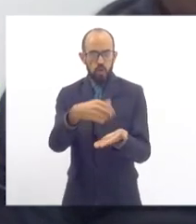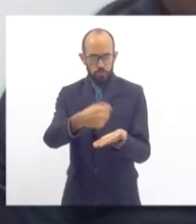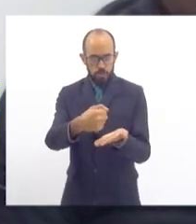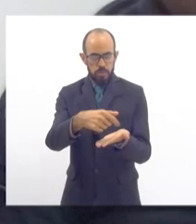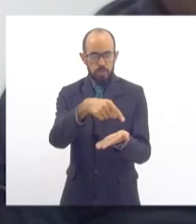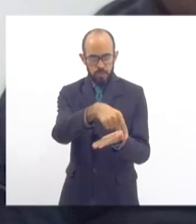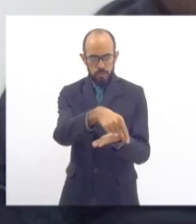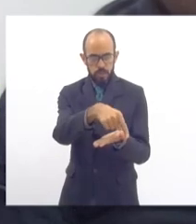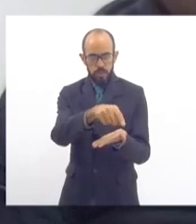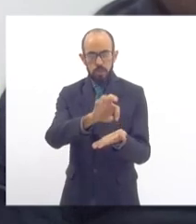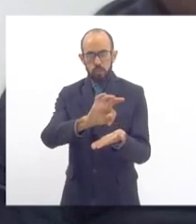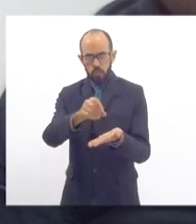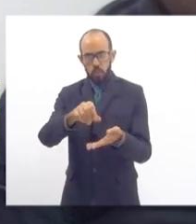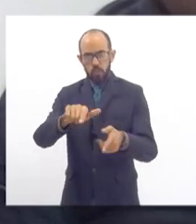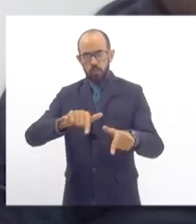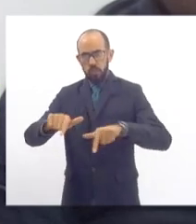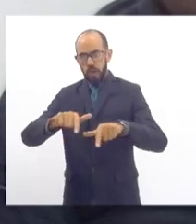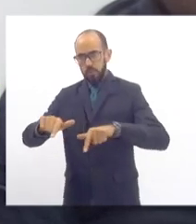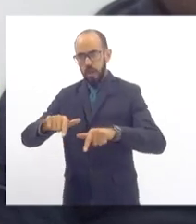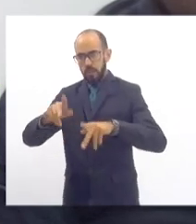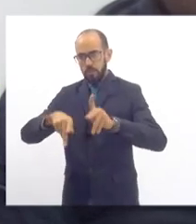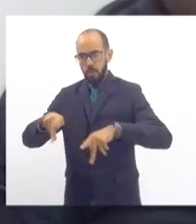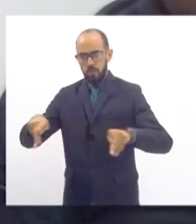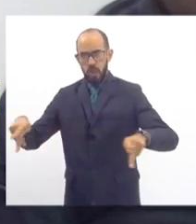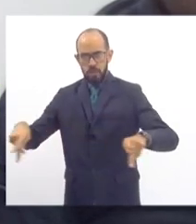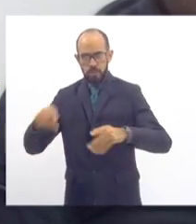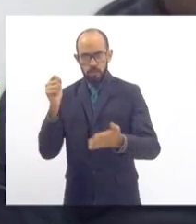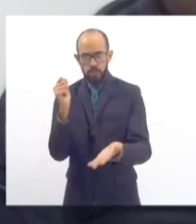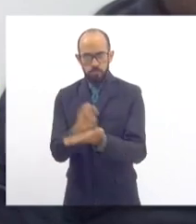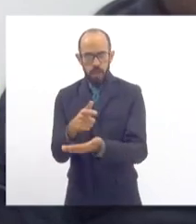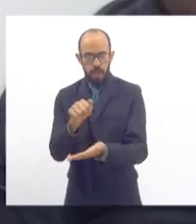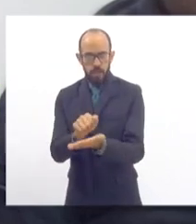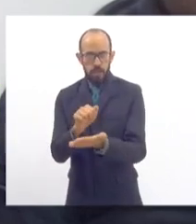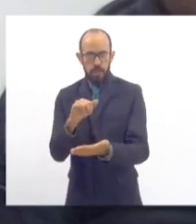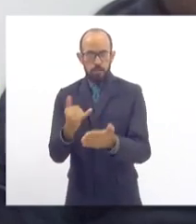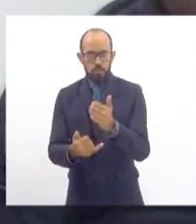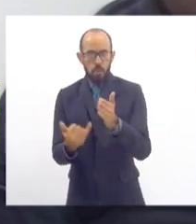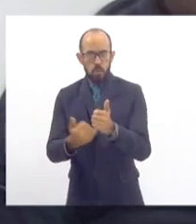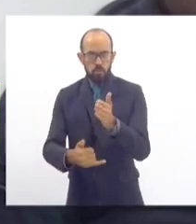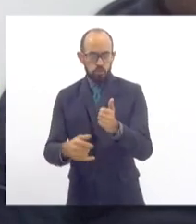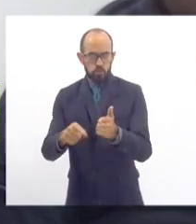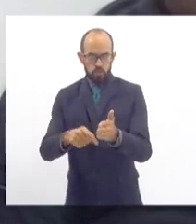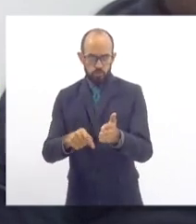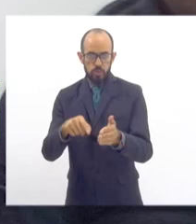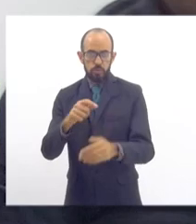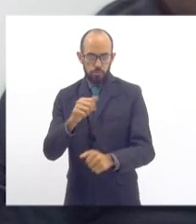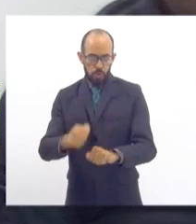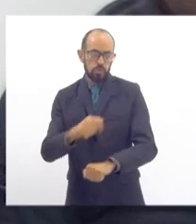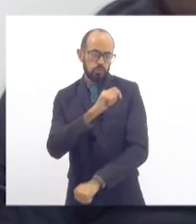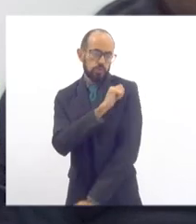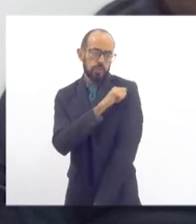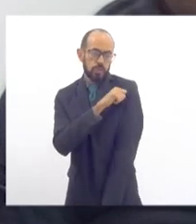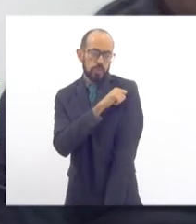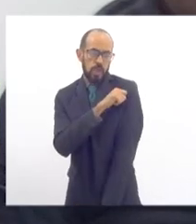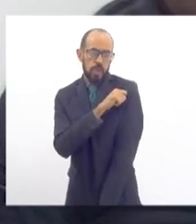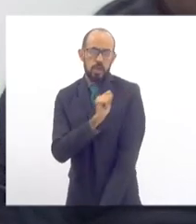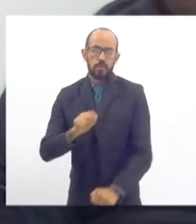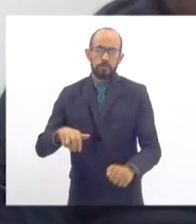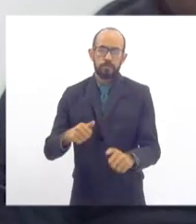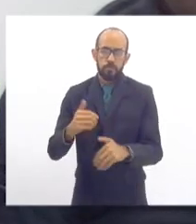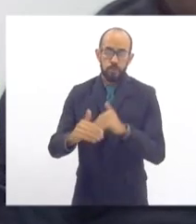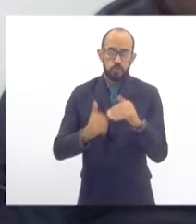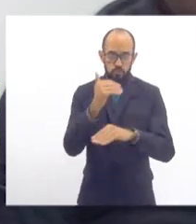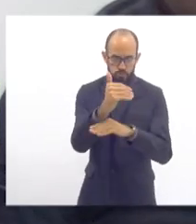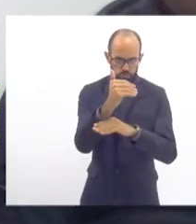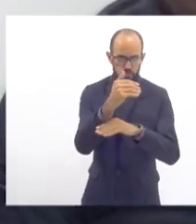a atividade da população em si, que pagador de imposto é fiscalizador do imposto que paga. Eu acho que perpassar essa discussão, claro que